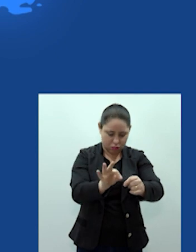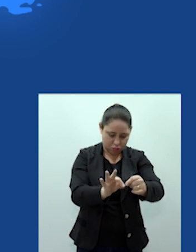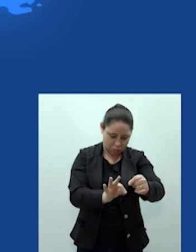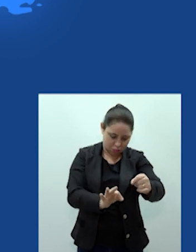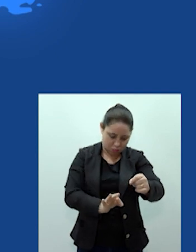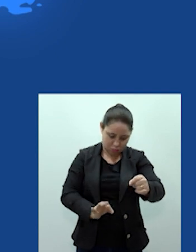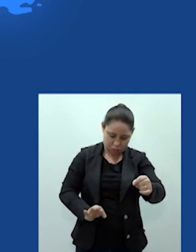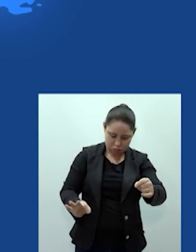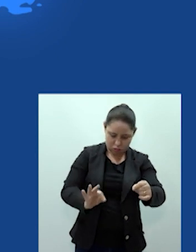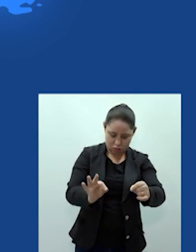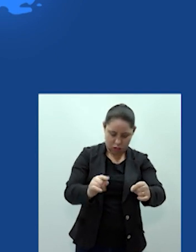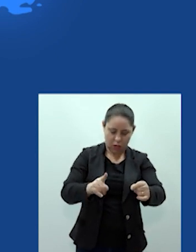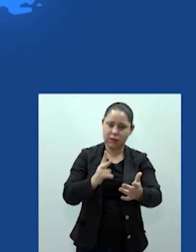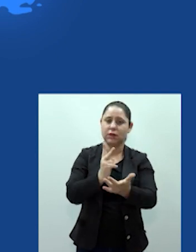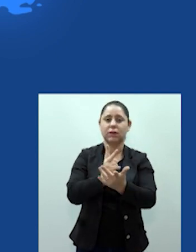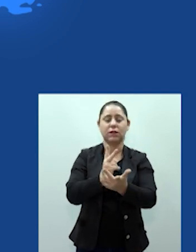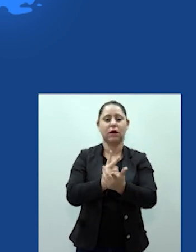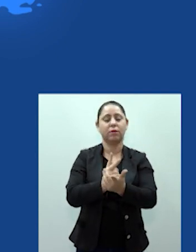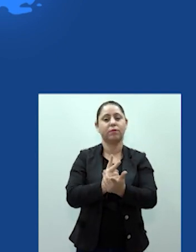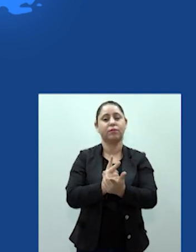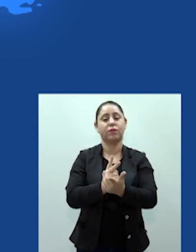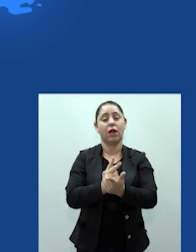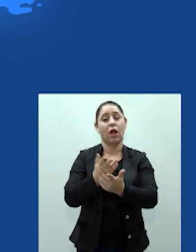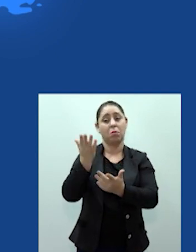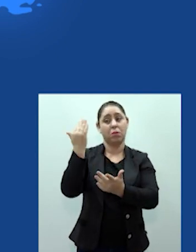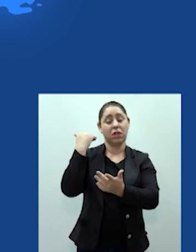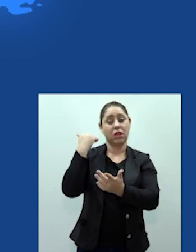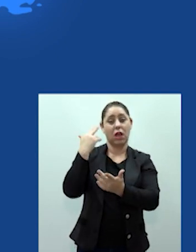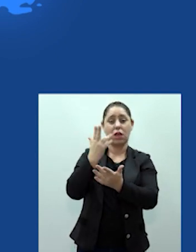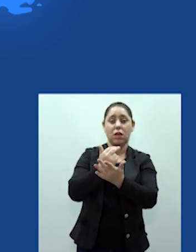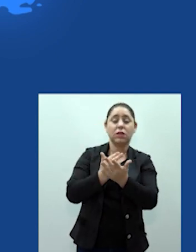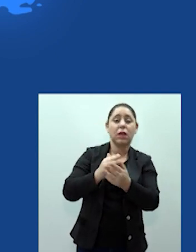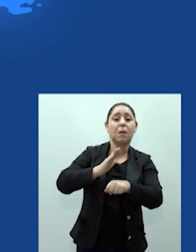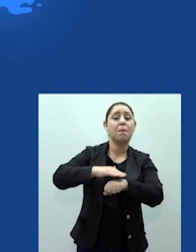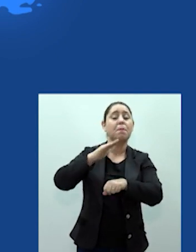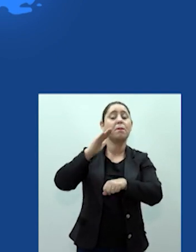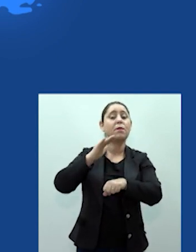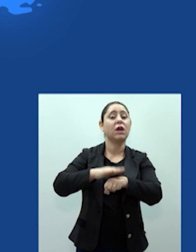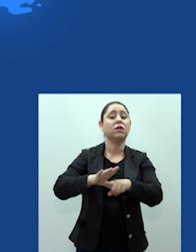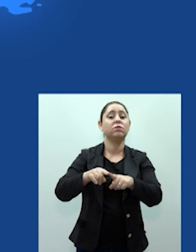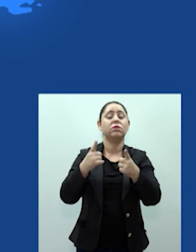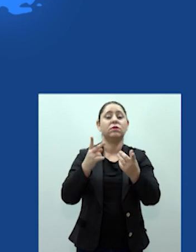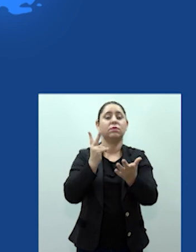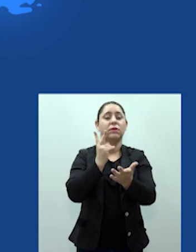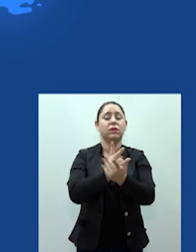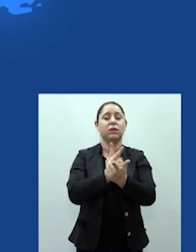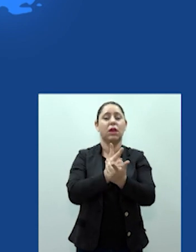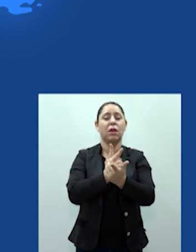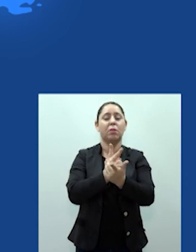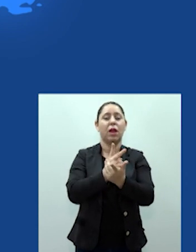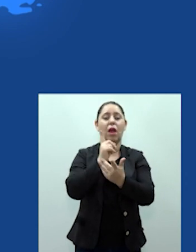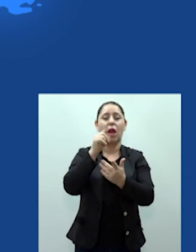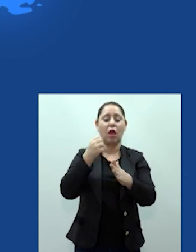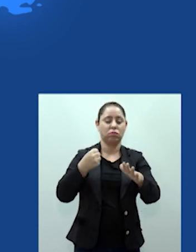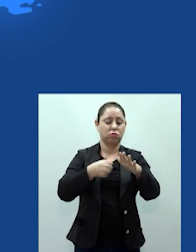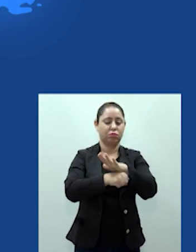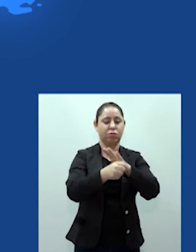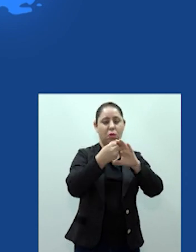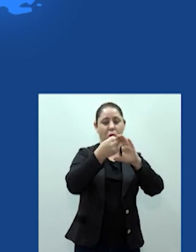chão. Então é algo que sempre esteve frequente, assim. Antes eu desenhava mais, só que mesmo no desenho, eu sempre